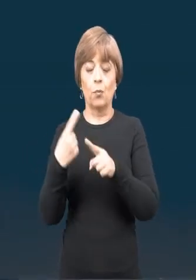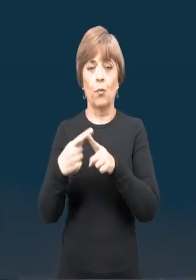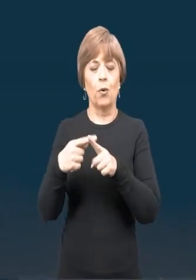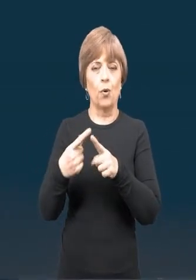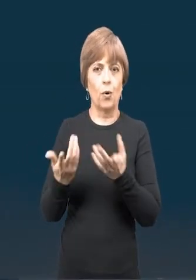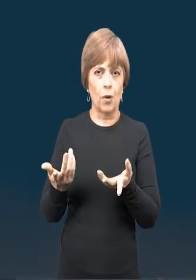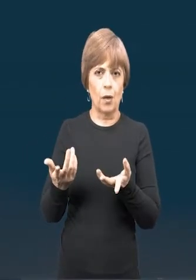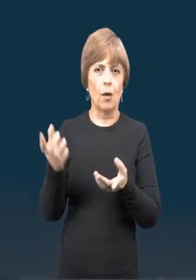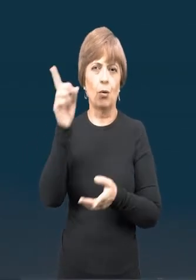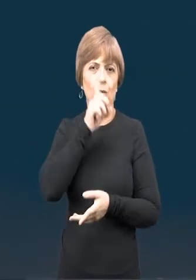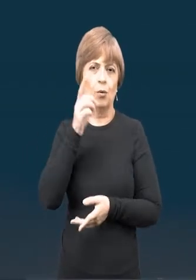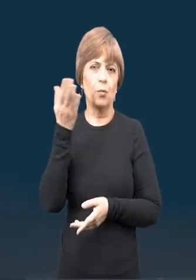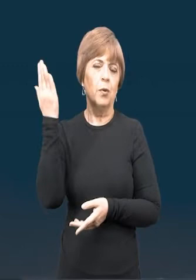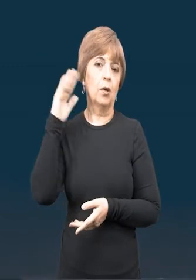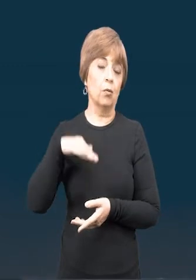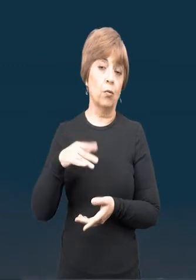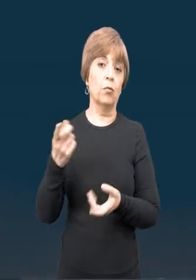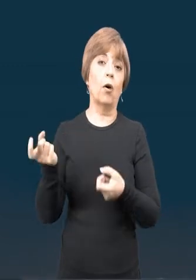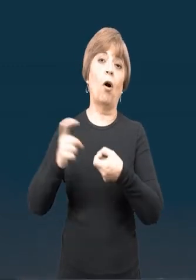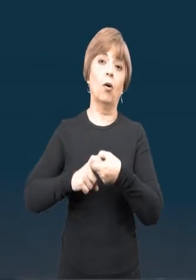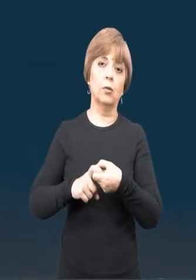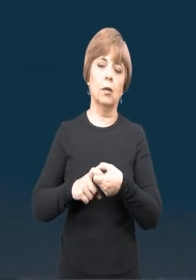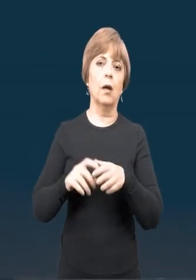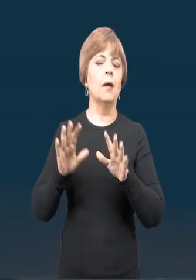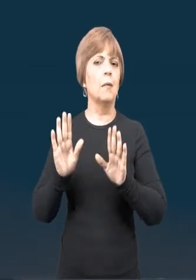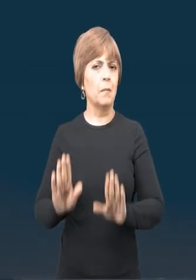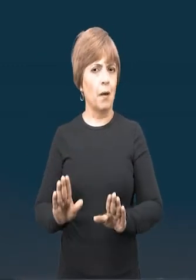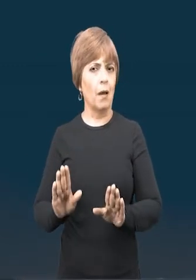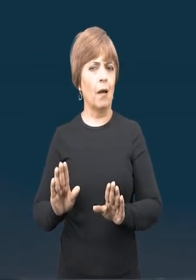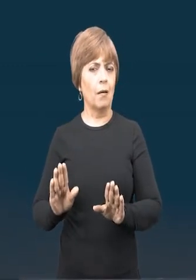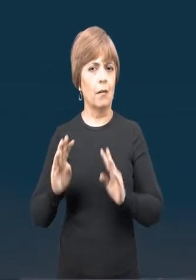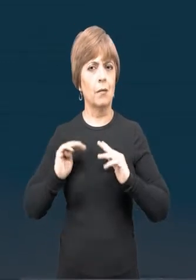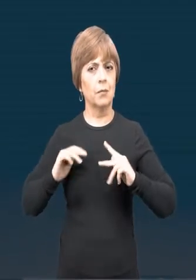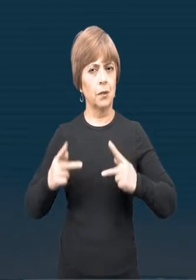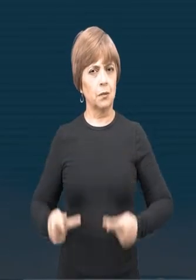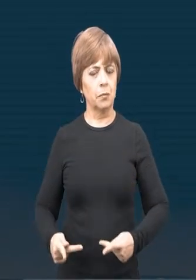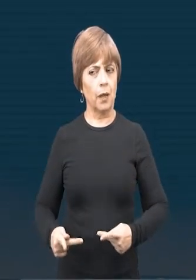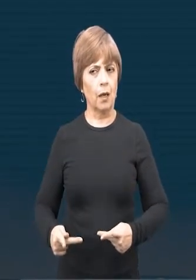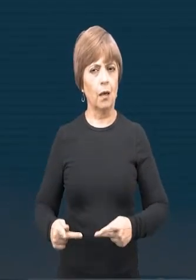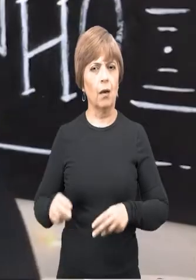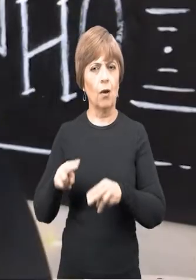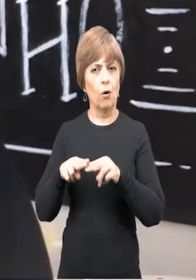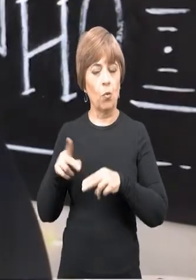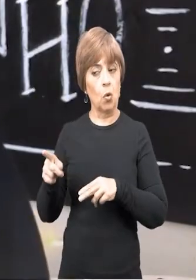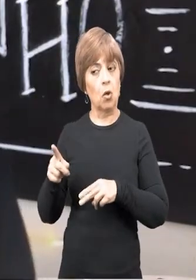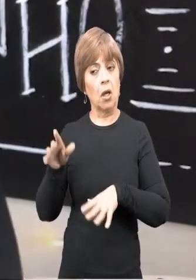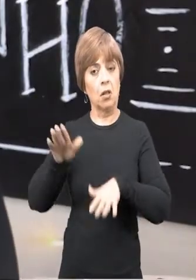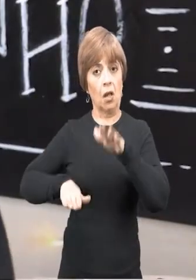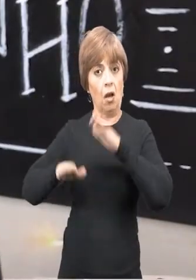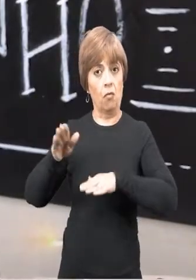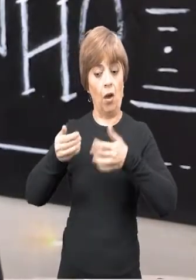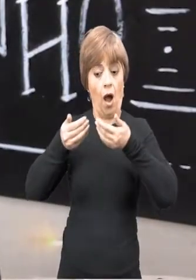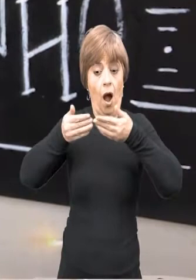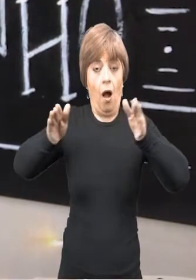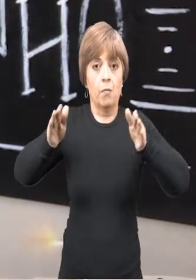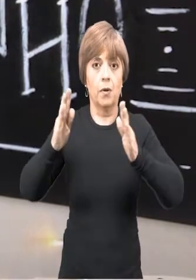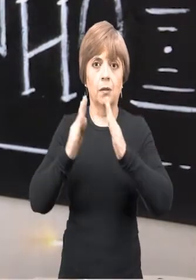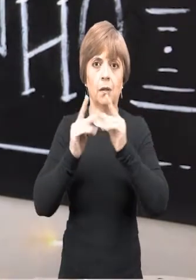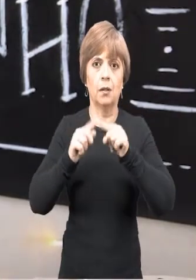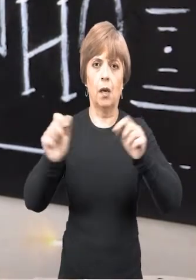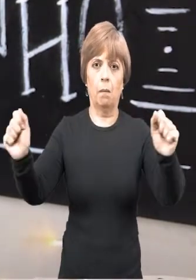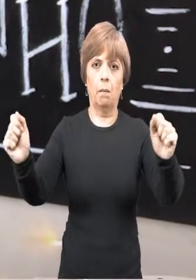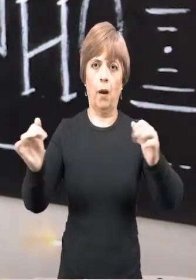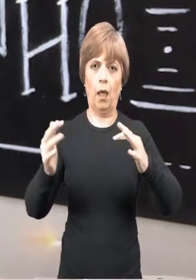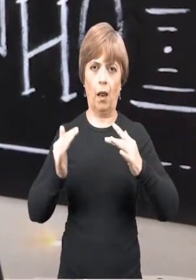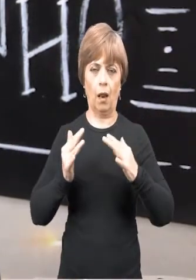partir do último domingo. Então, motivados por essa iminência de abertura, de